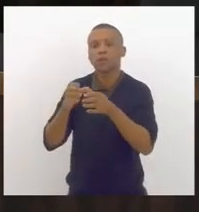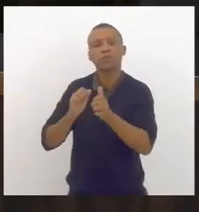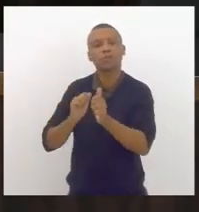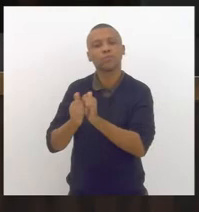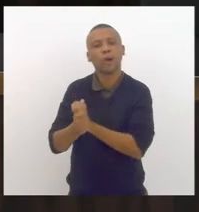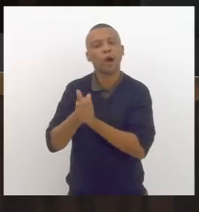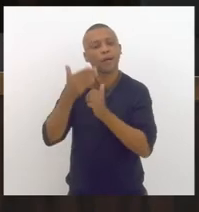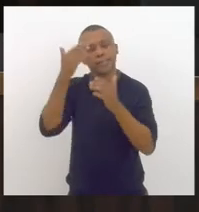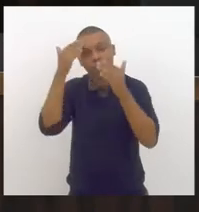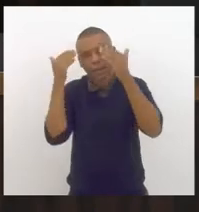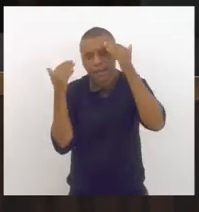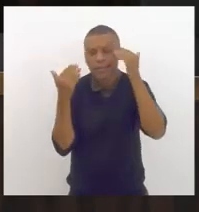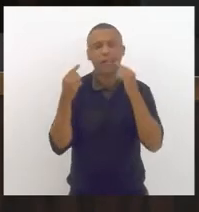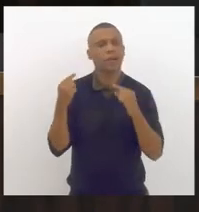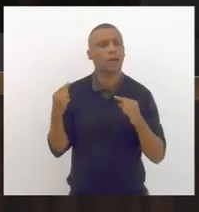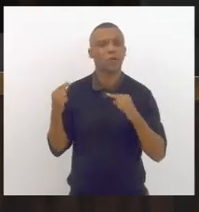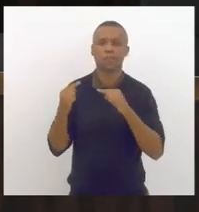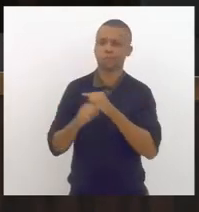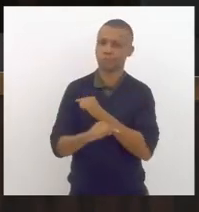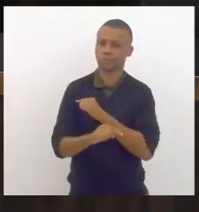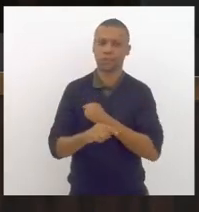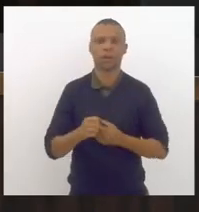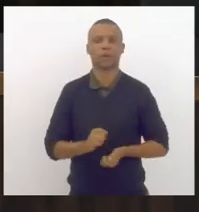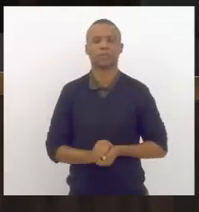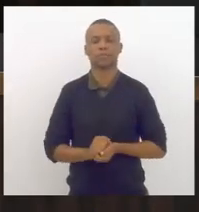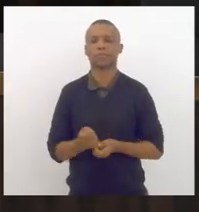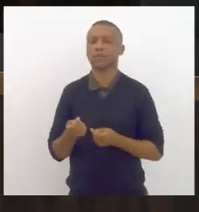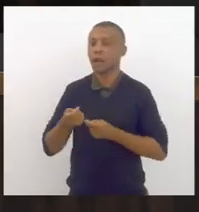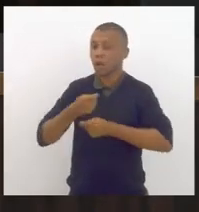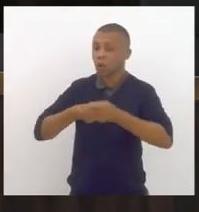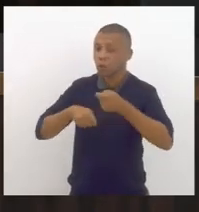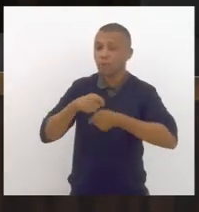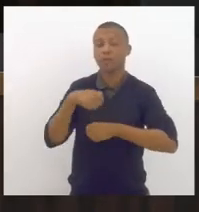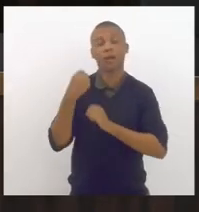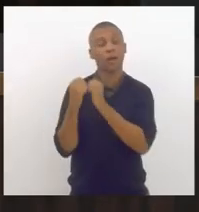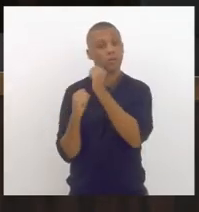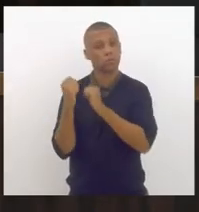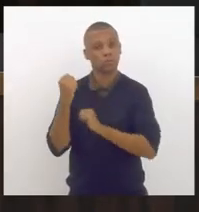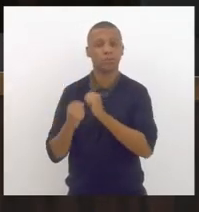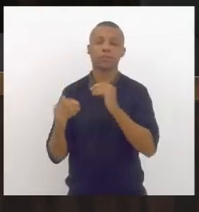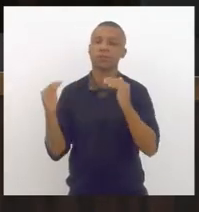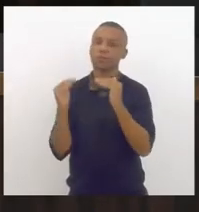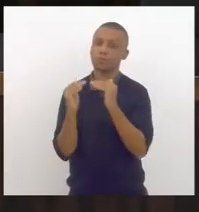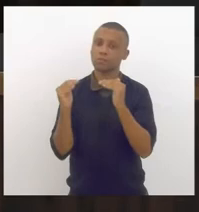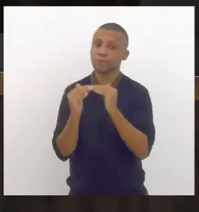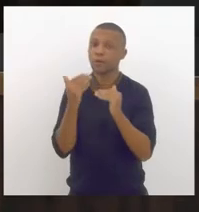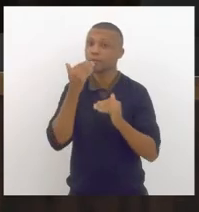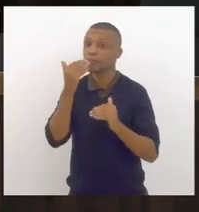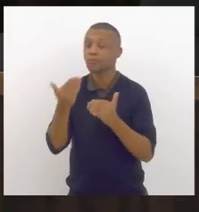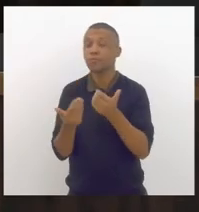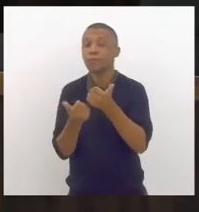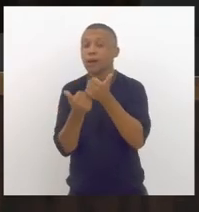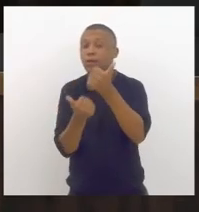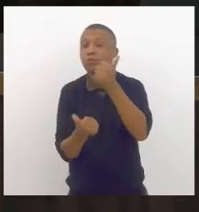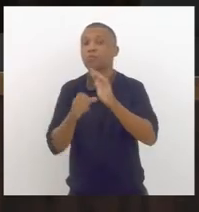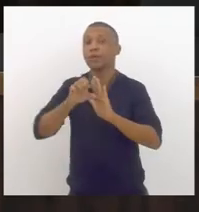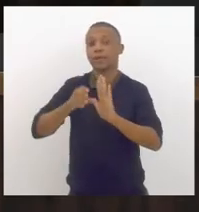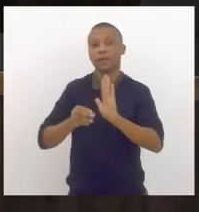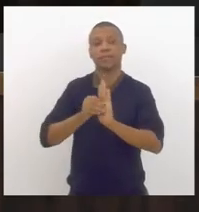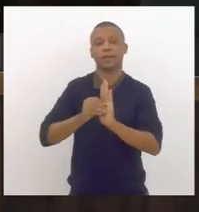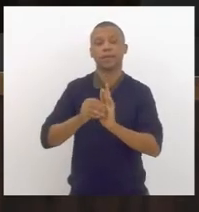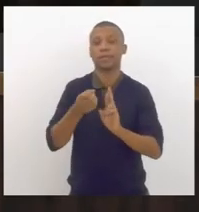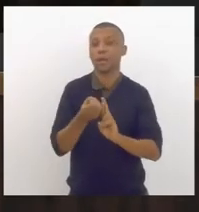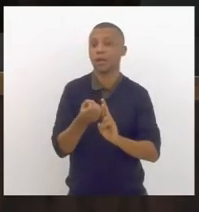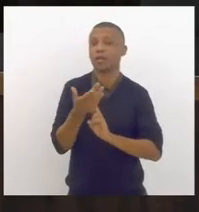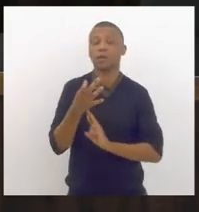e lazer, contrário. E de economia e indústria e comércio, favorável, com subemenda. Relatores,